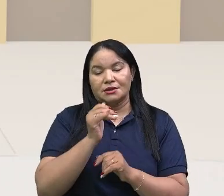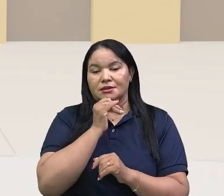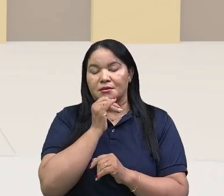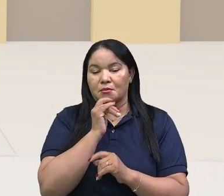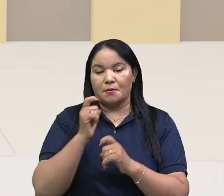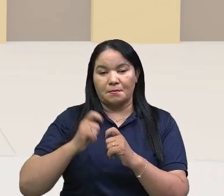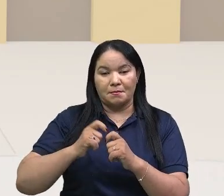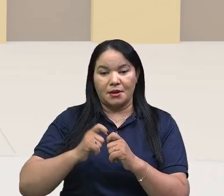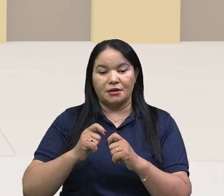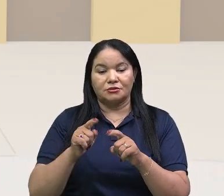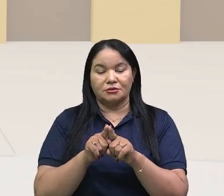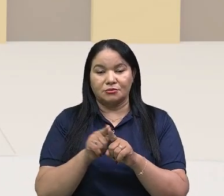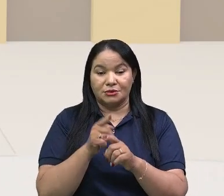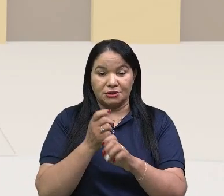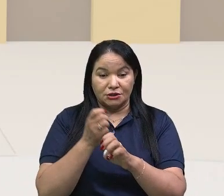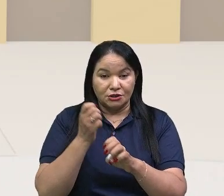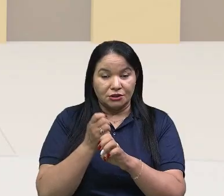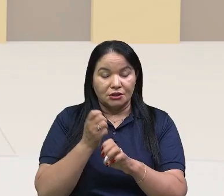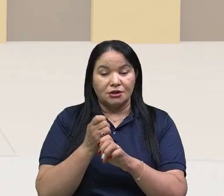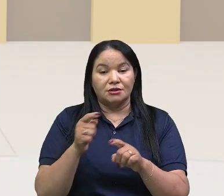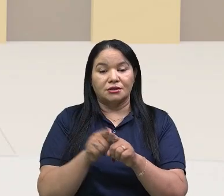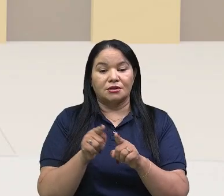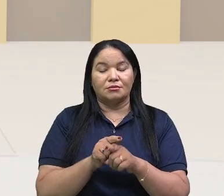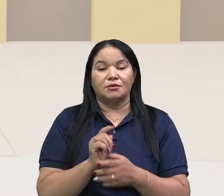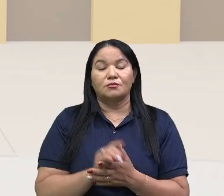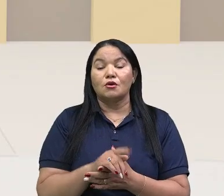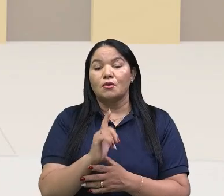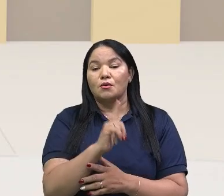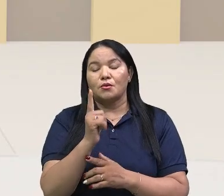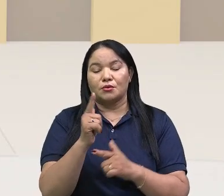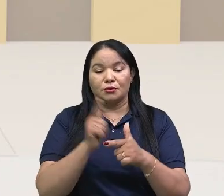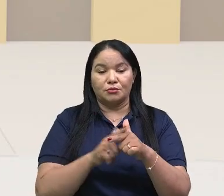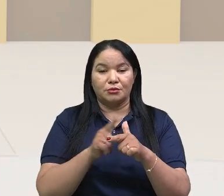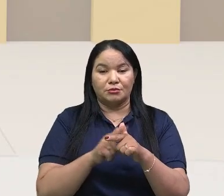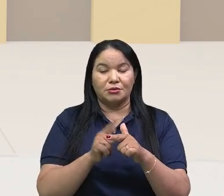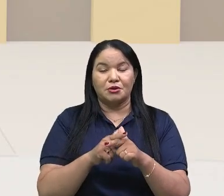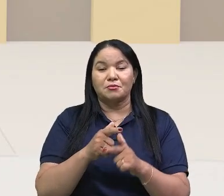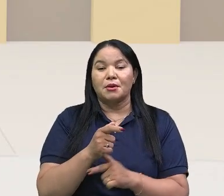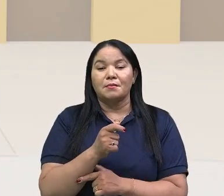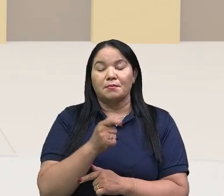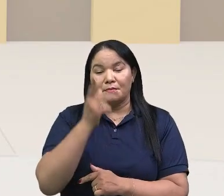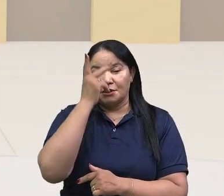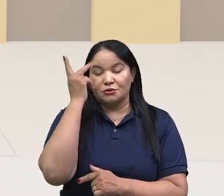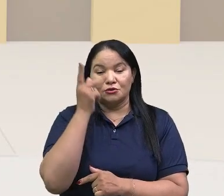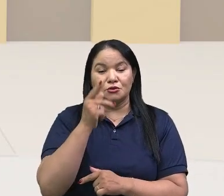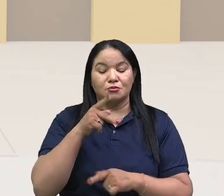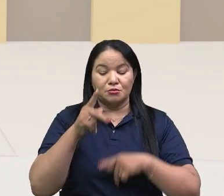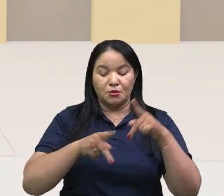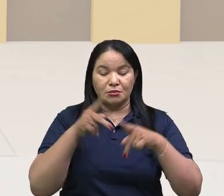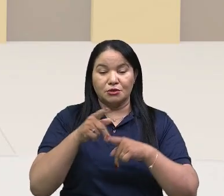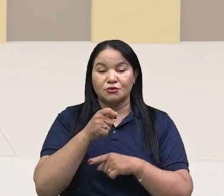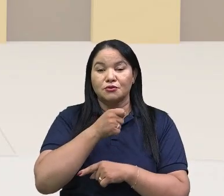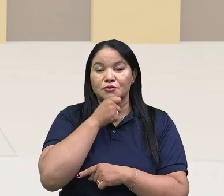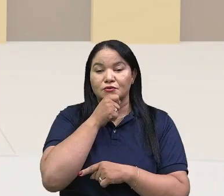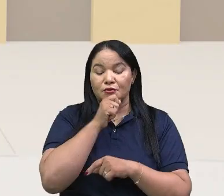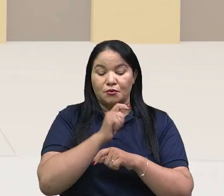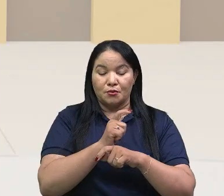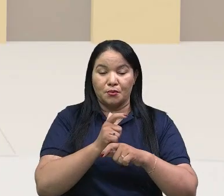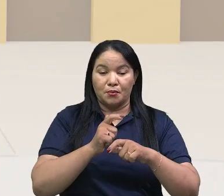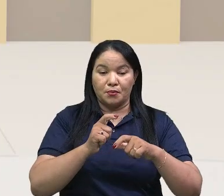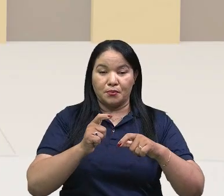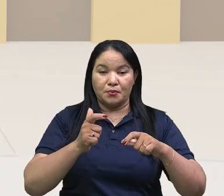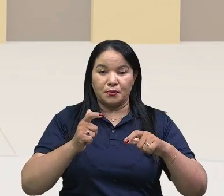E o envelhecimento populacional. E isso aumenta a proporção de pessoas idosas